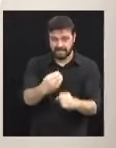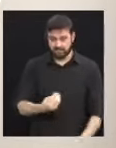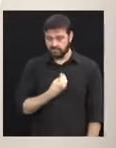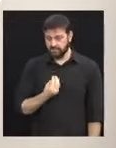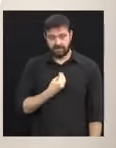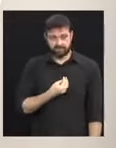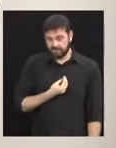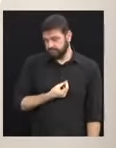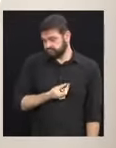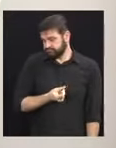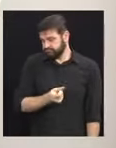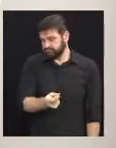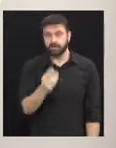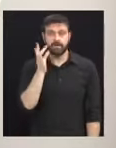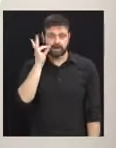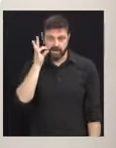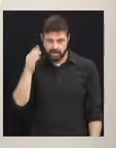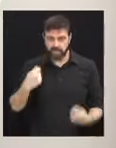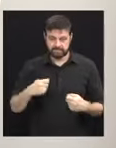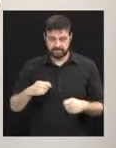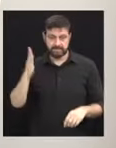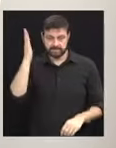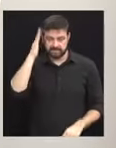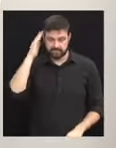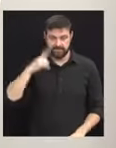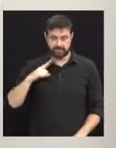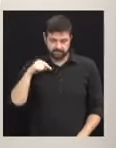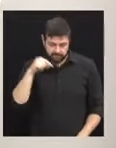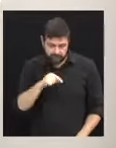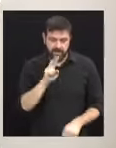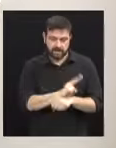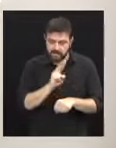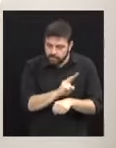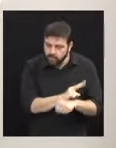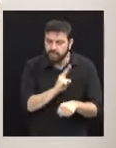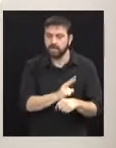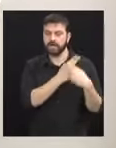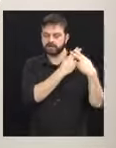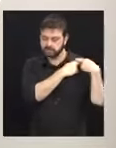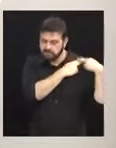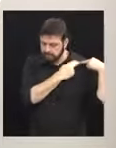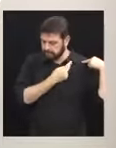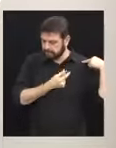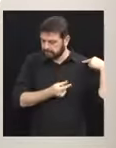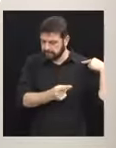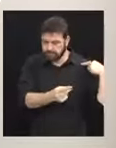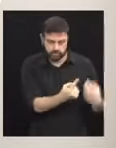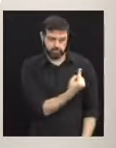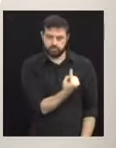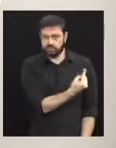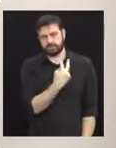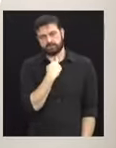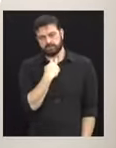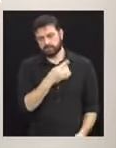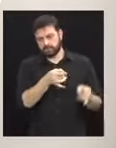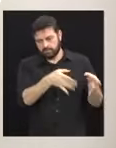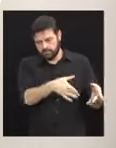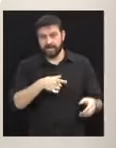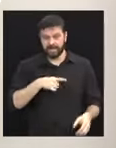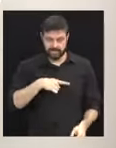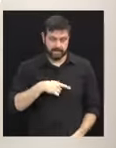Ou um gato. Você tem que saber que você vai ter aquela responsabilidade, ele não sabe viver sozinho. Embora ele